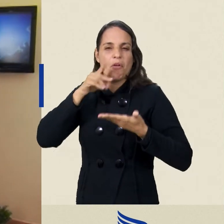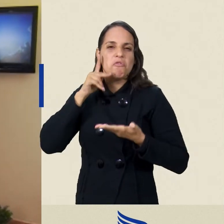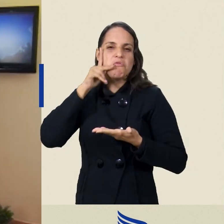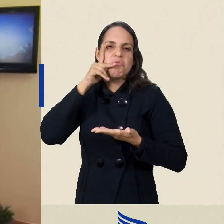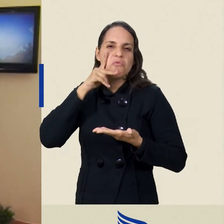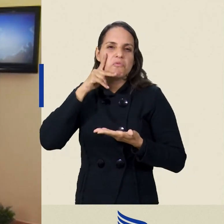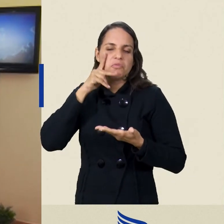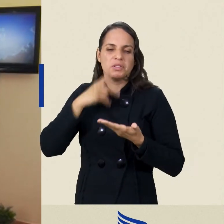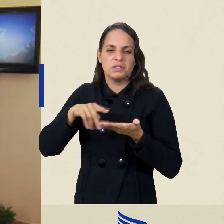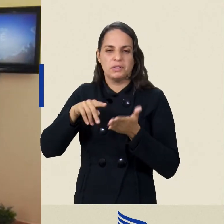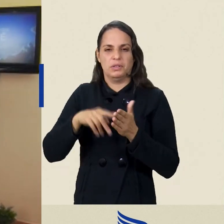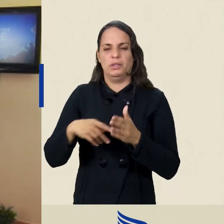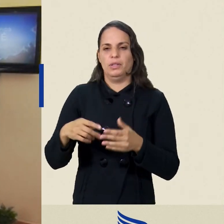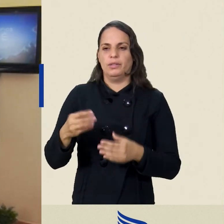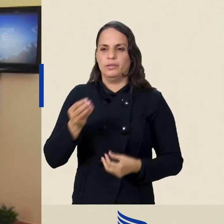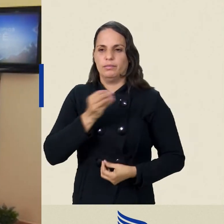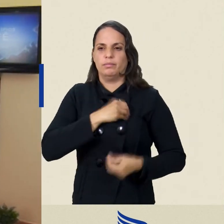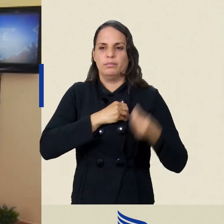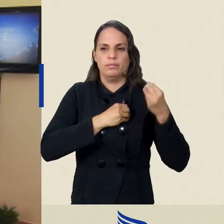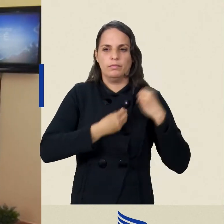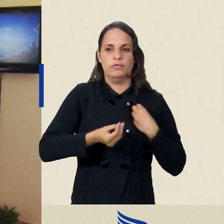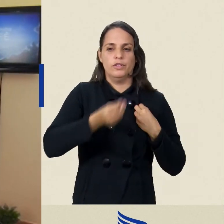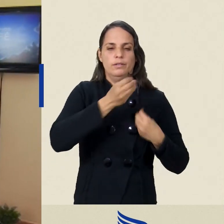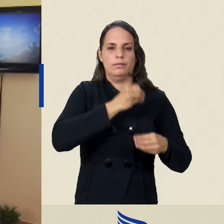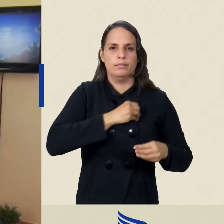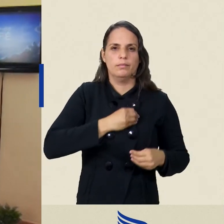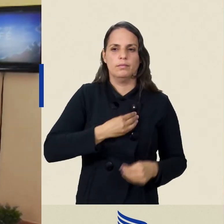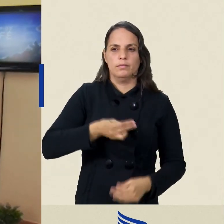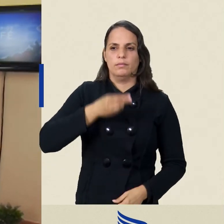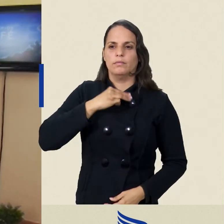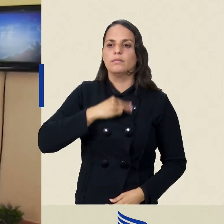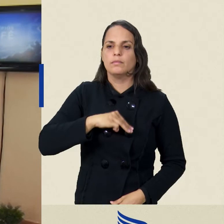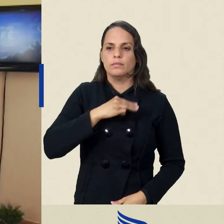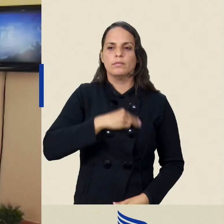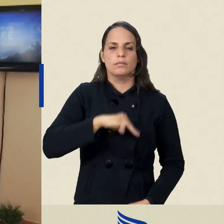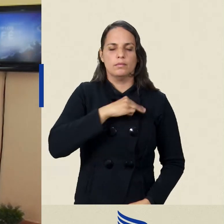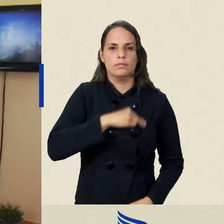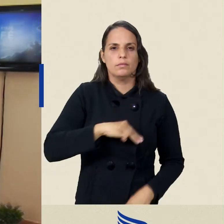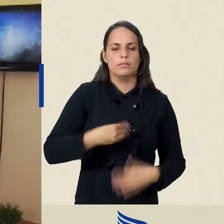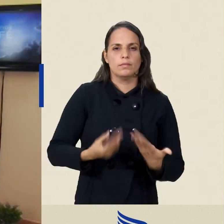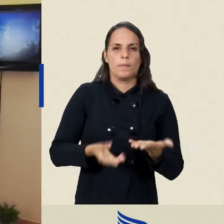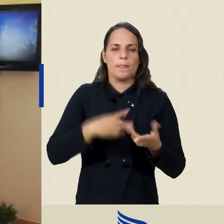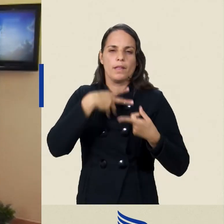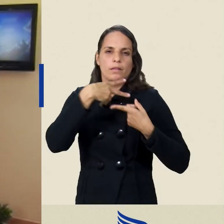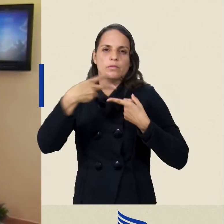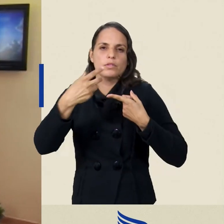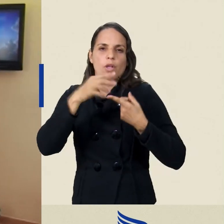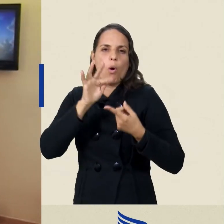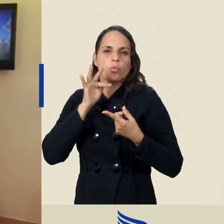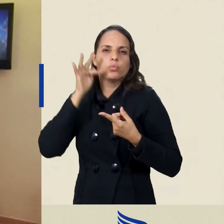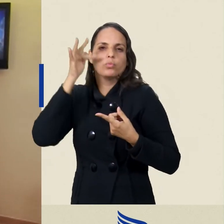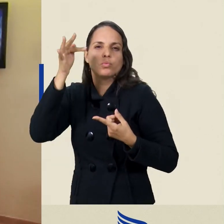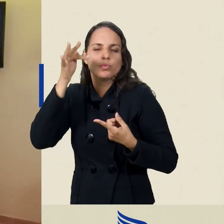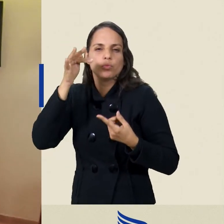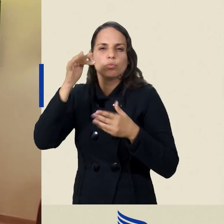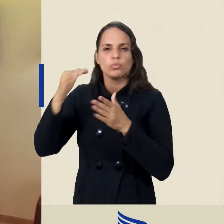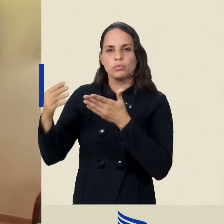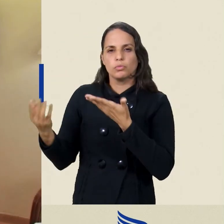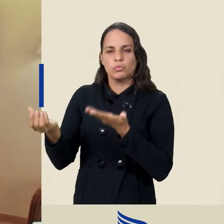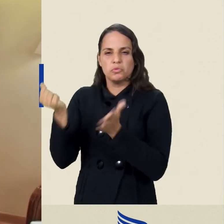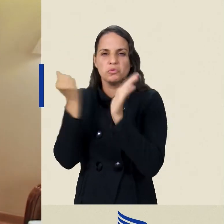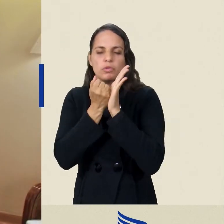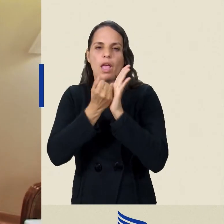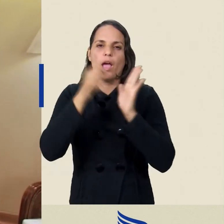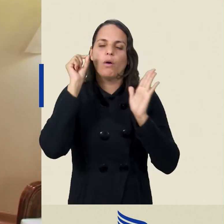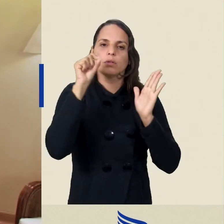vinho da ira de Deus, sem mistura de misericórdia. A melhor maneira de vencer o futuro sinal da besta é receber